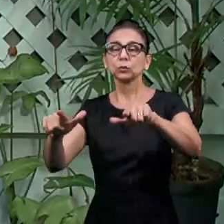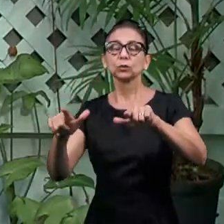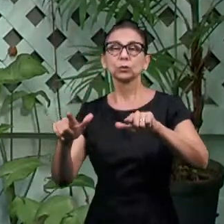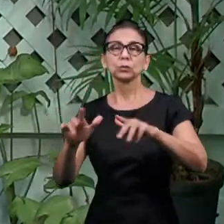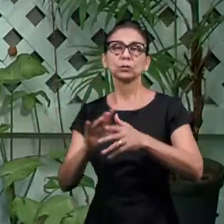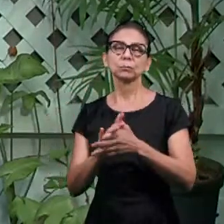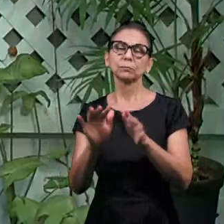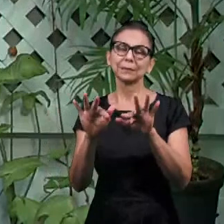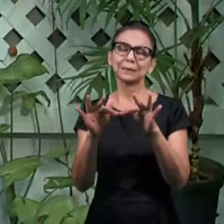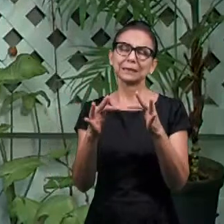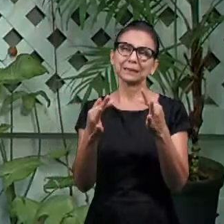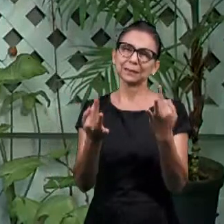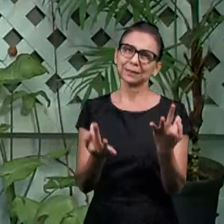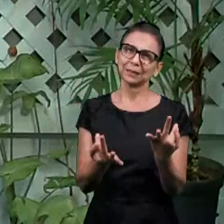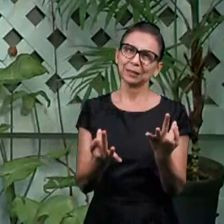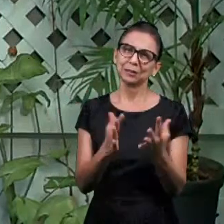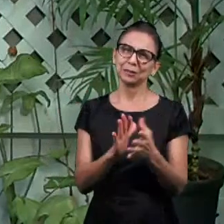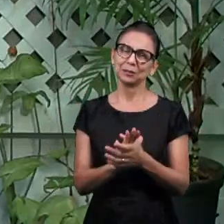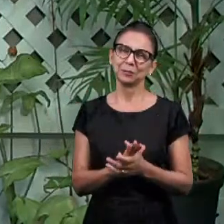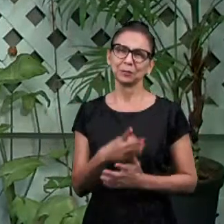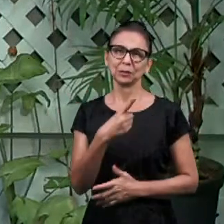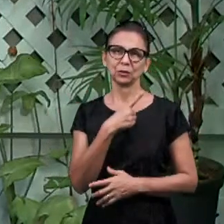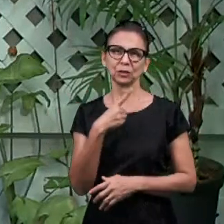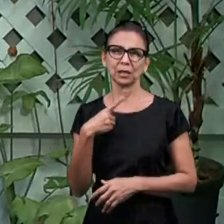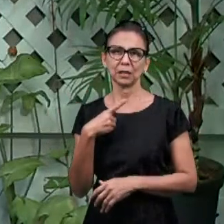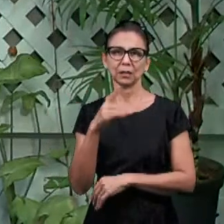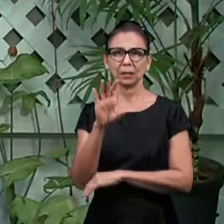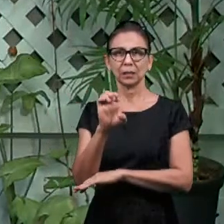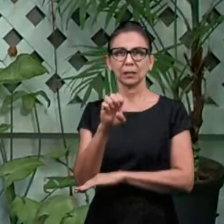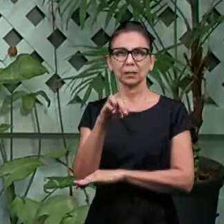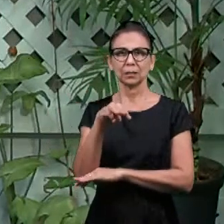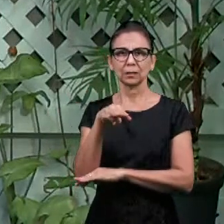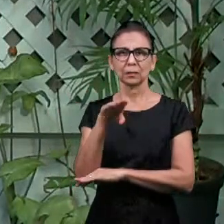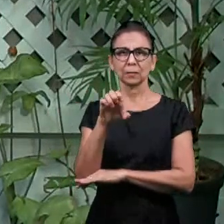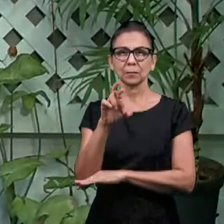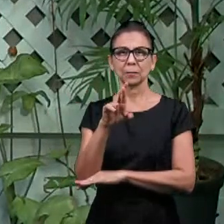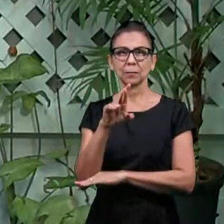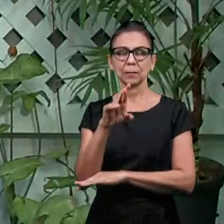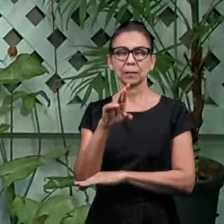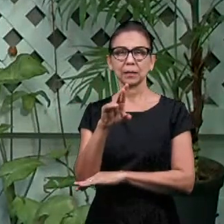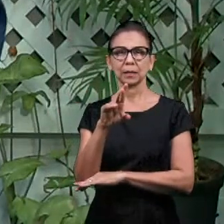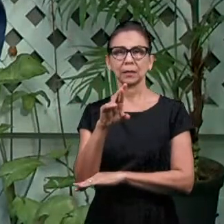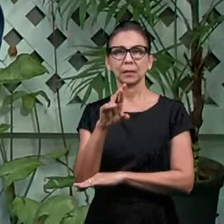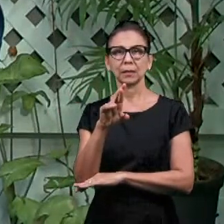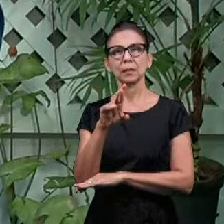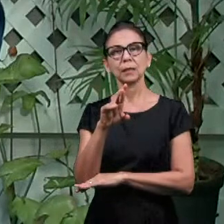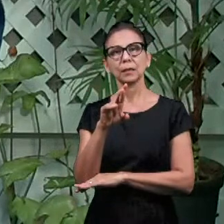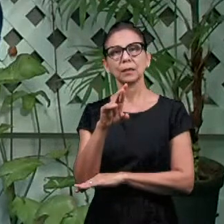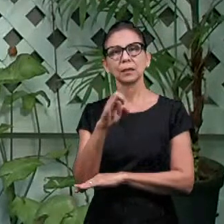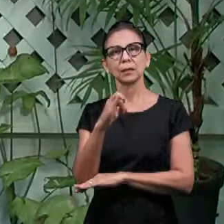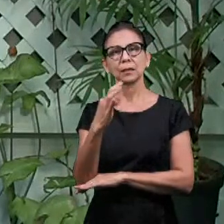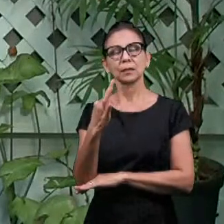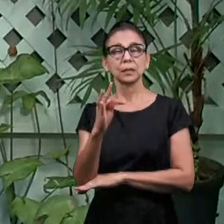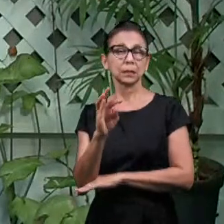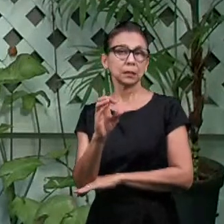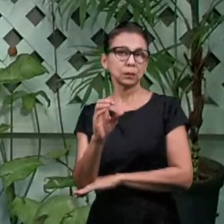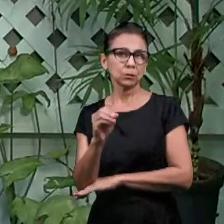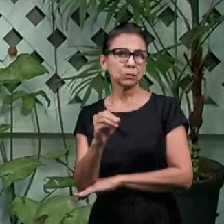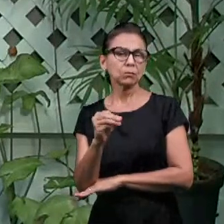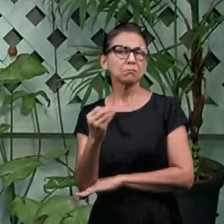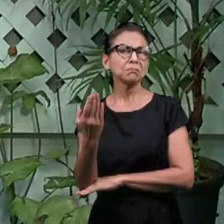de diácono emérito, que é um título que, pelo exercício